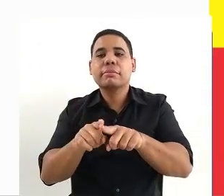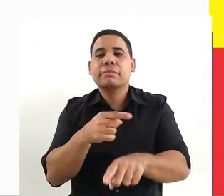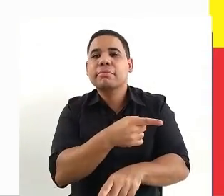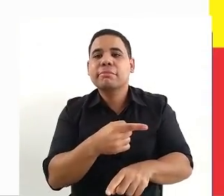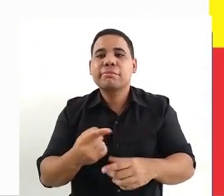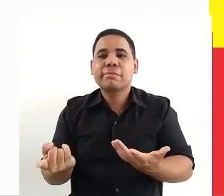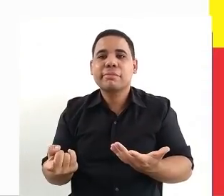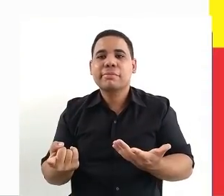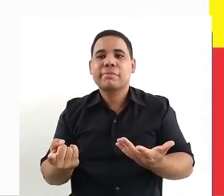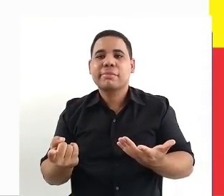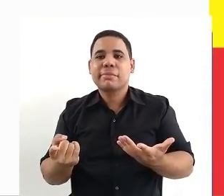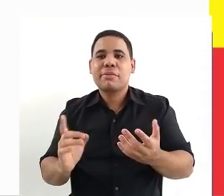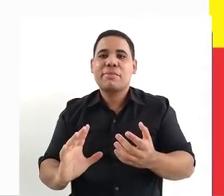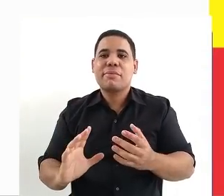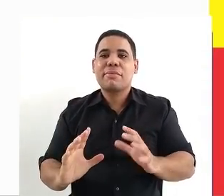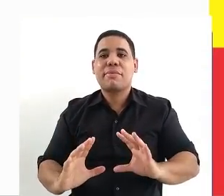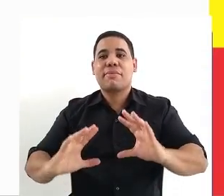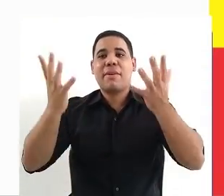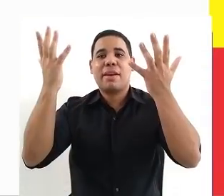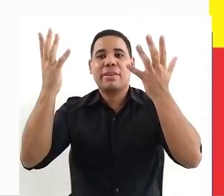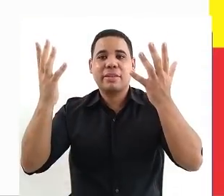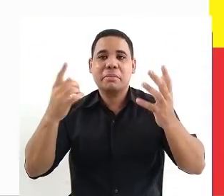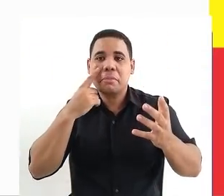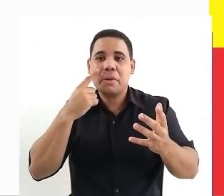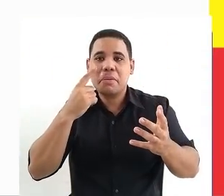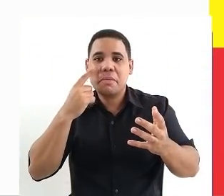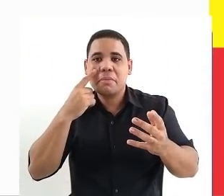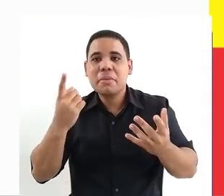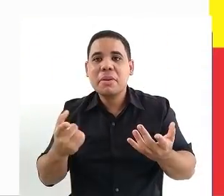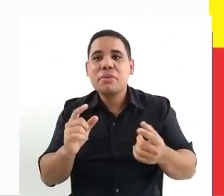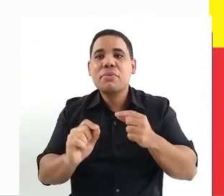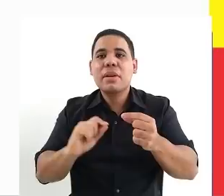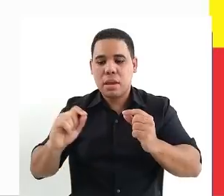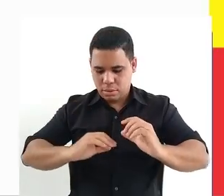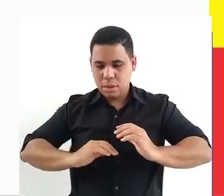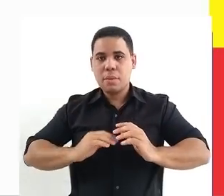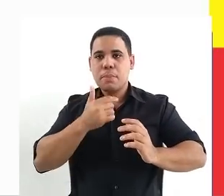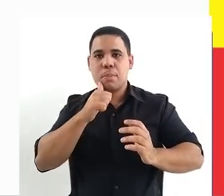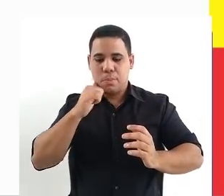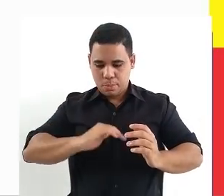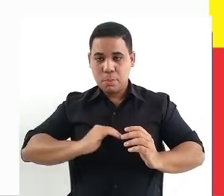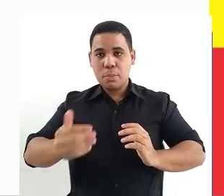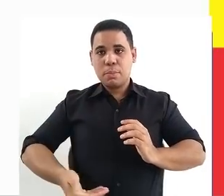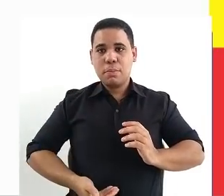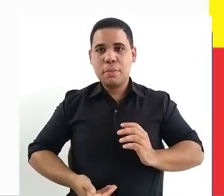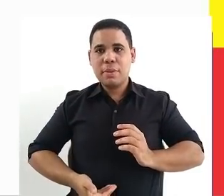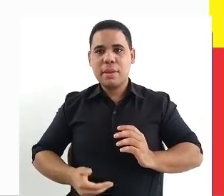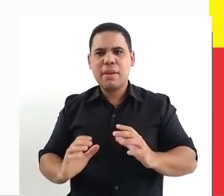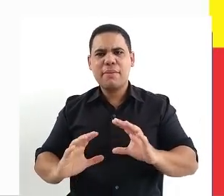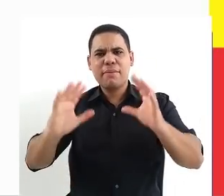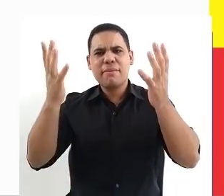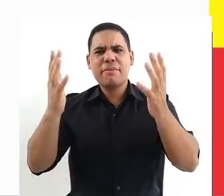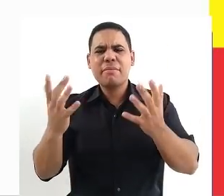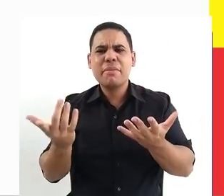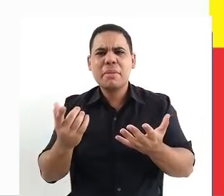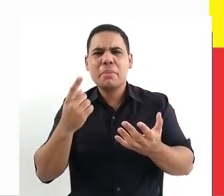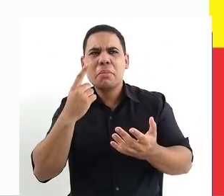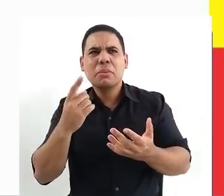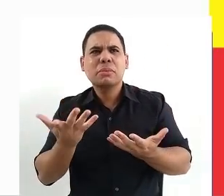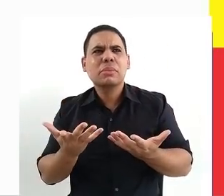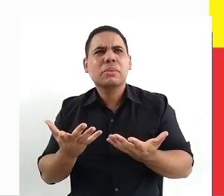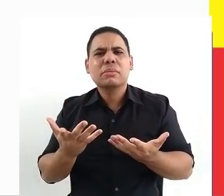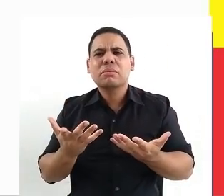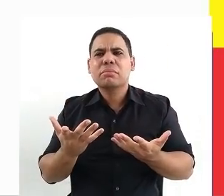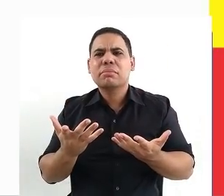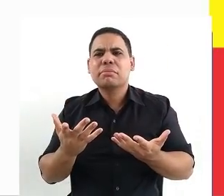a probabilidade de ser menina e menino é metade, né? Pode ser uma menina ou pode ser um menino. Então, as pessoas fazem aposta nesses chás